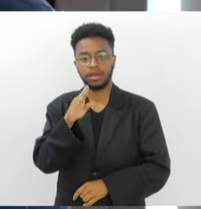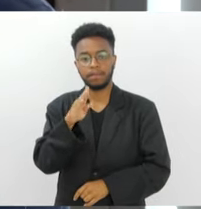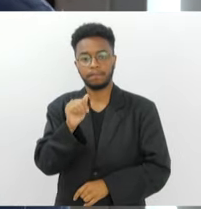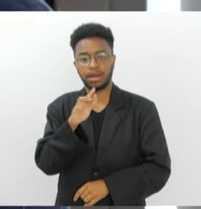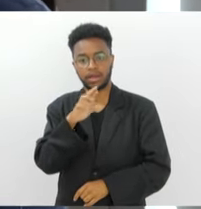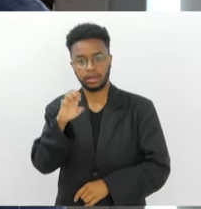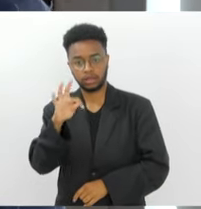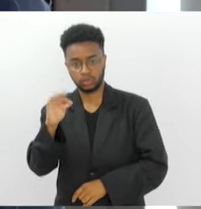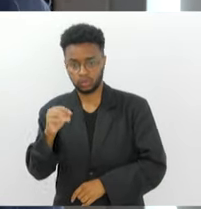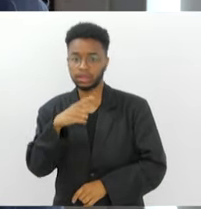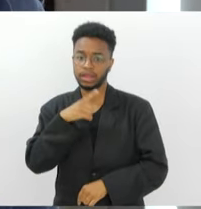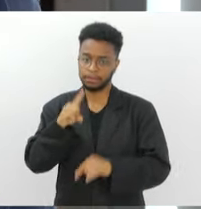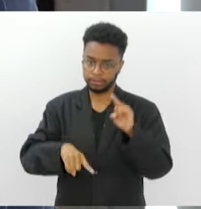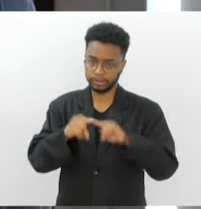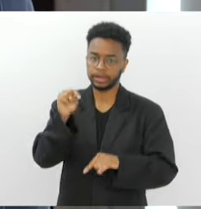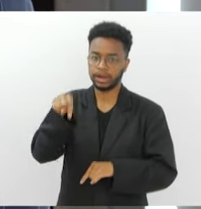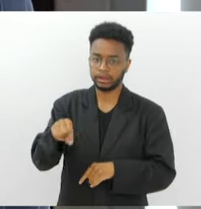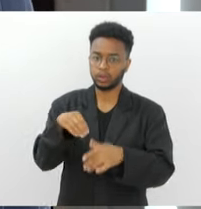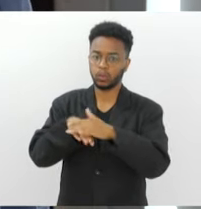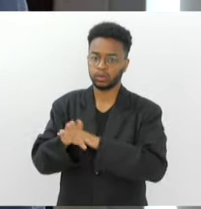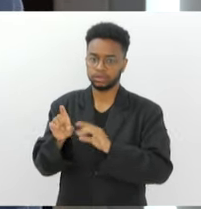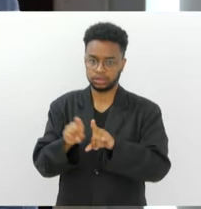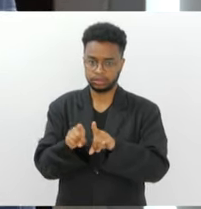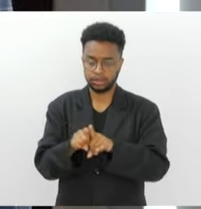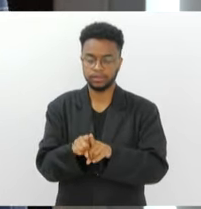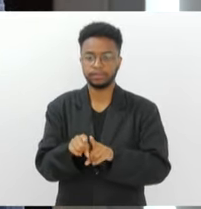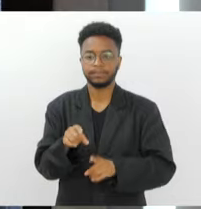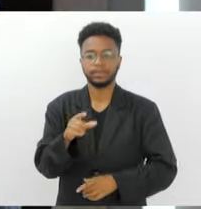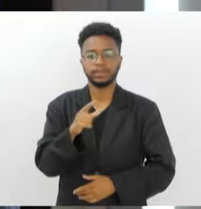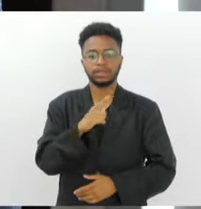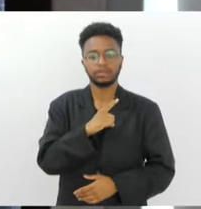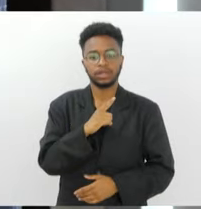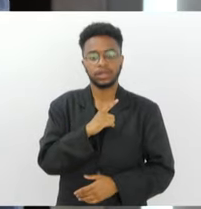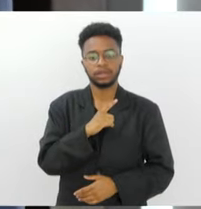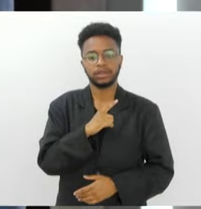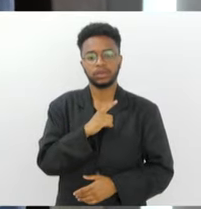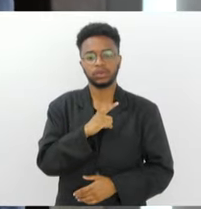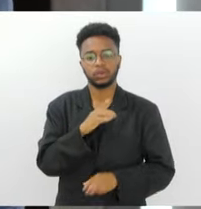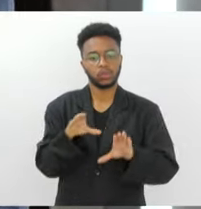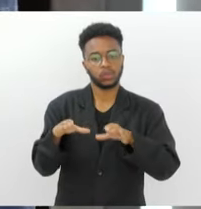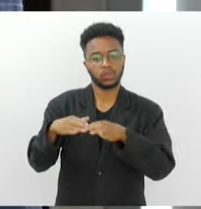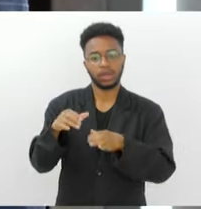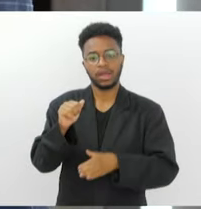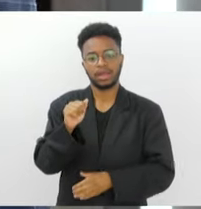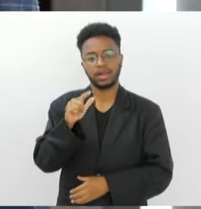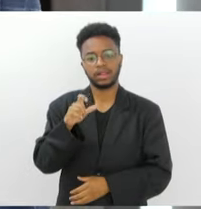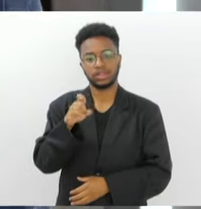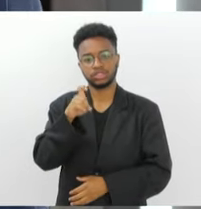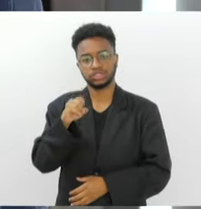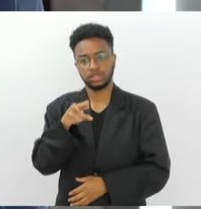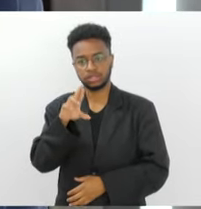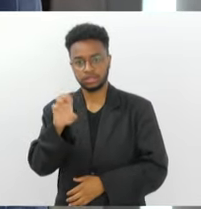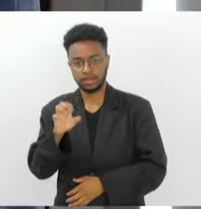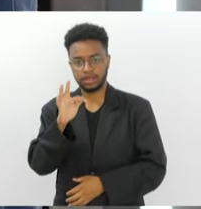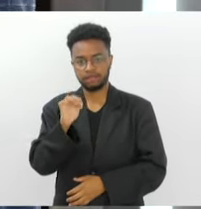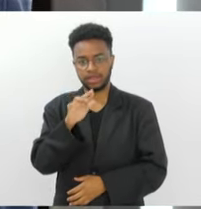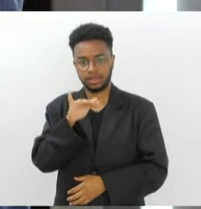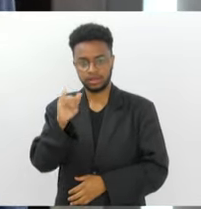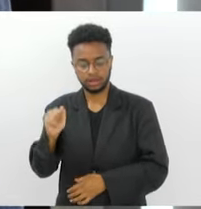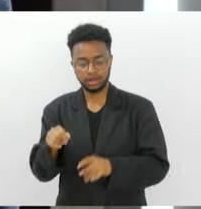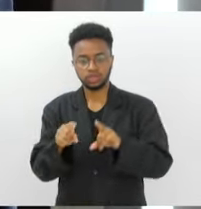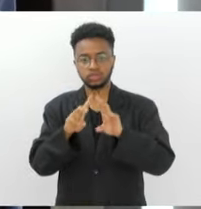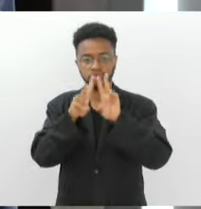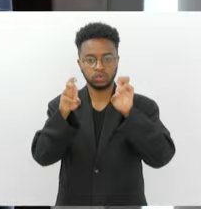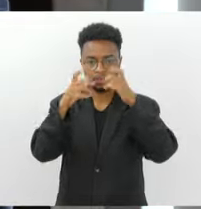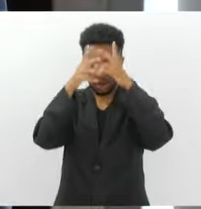está aqui muito bem representada. Nós podemos falar da coleção Alexandre Ferreira, do século XVIII, Amazônia,